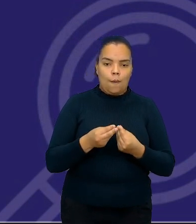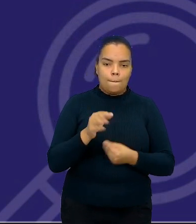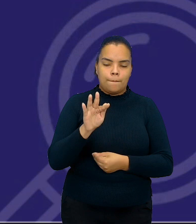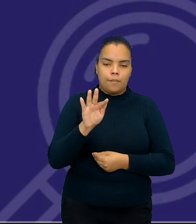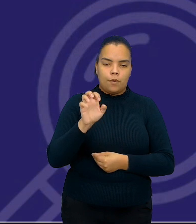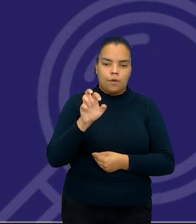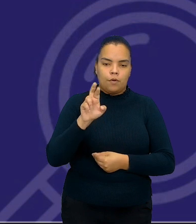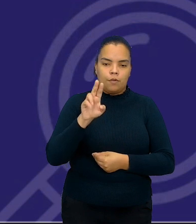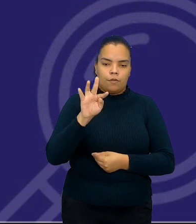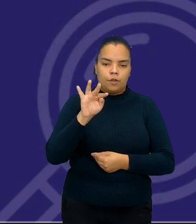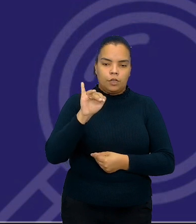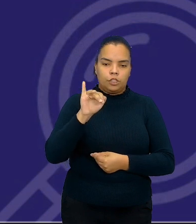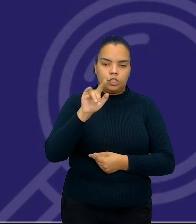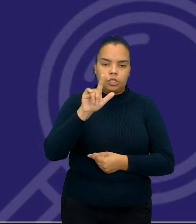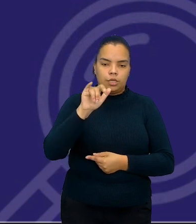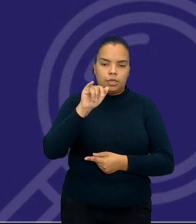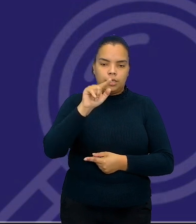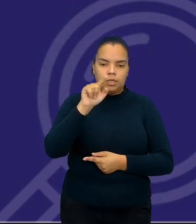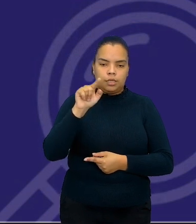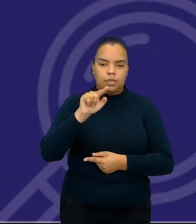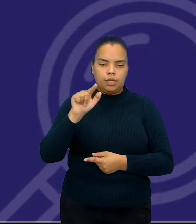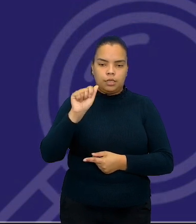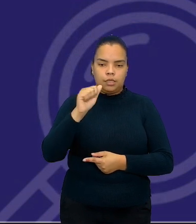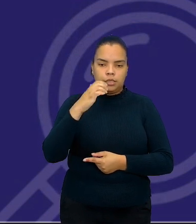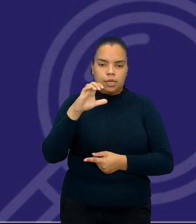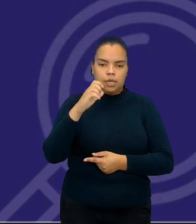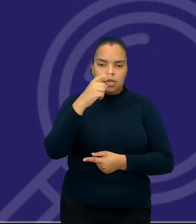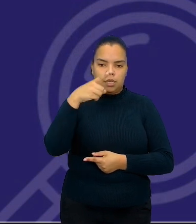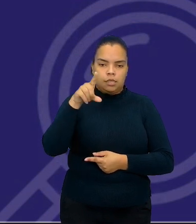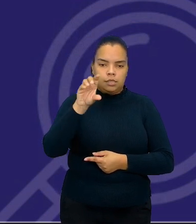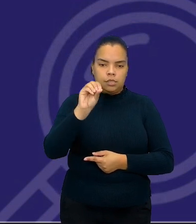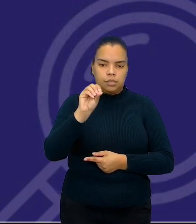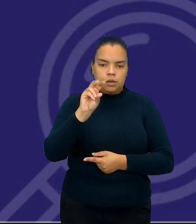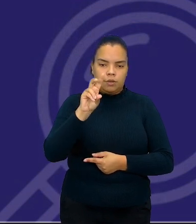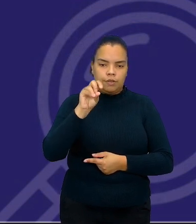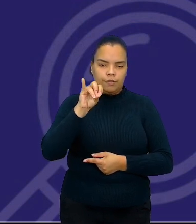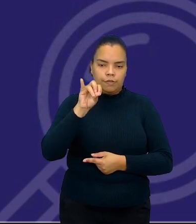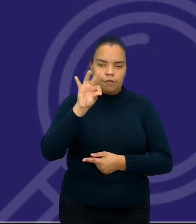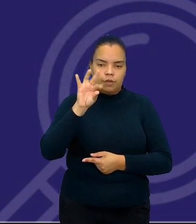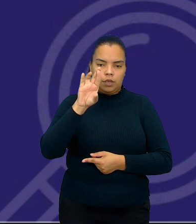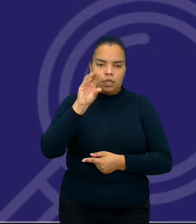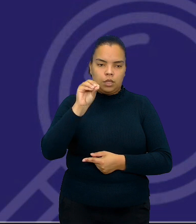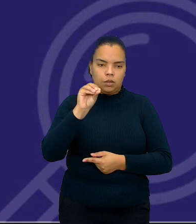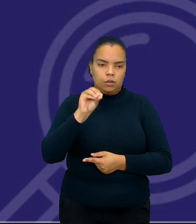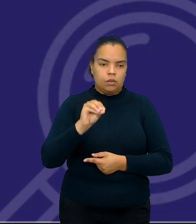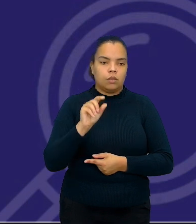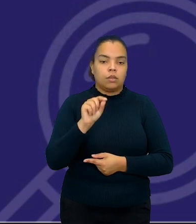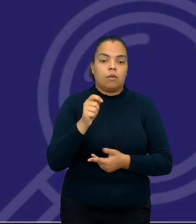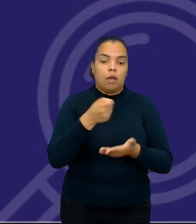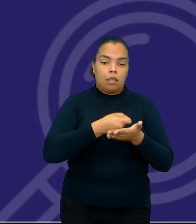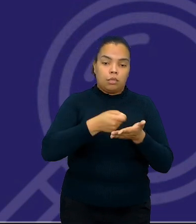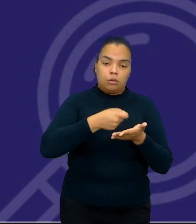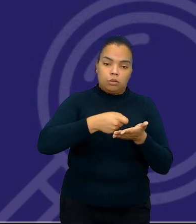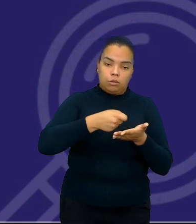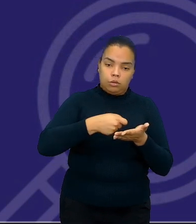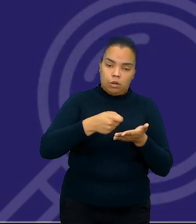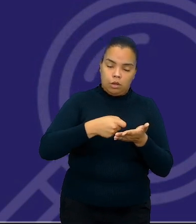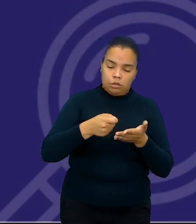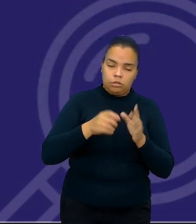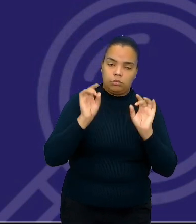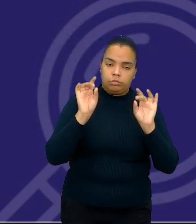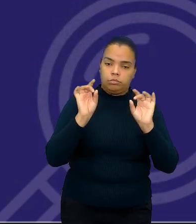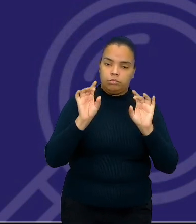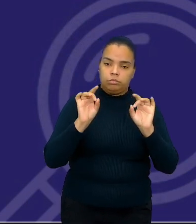seleção de genes para a geração de superbebês. Anote as principais informações obtidas